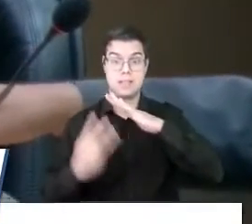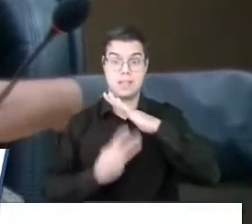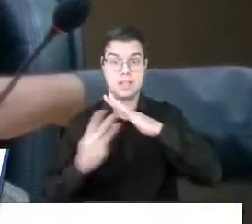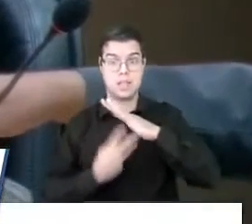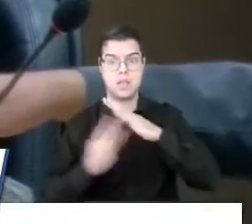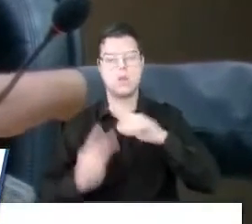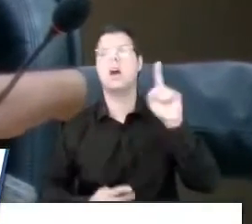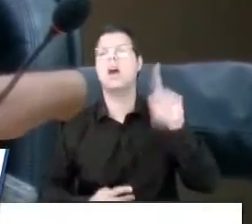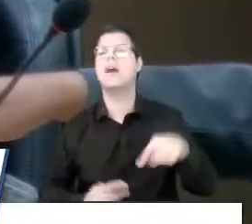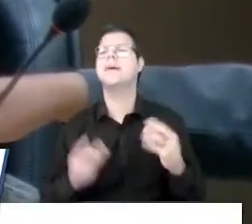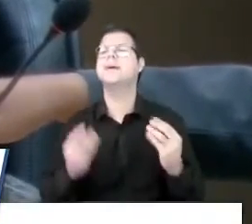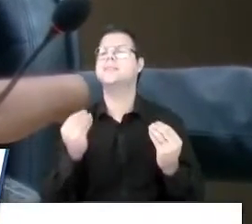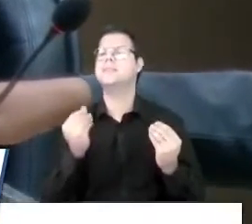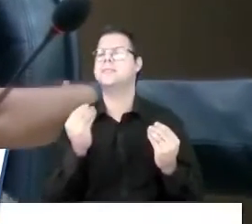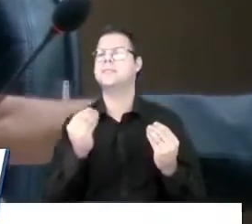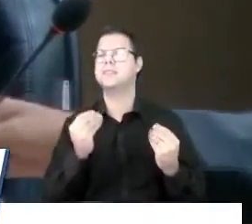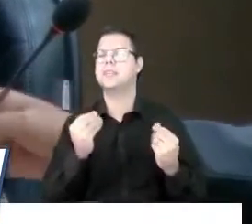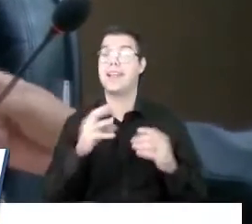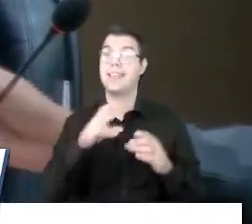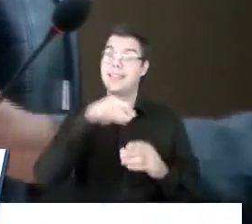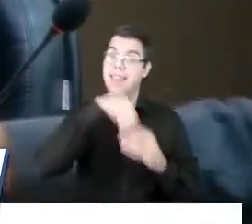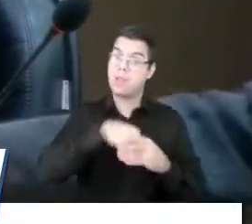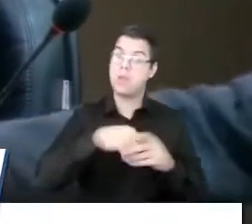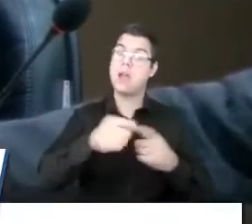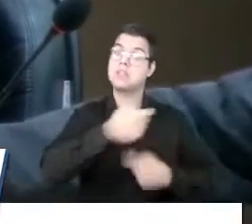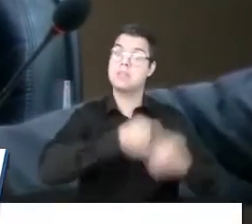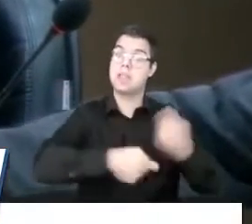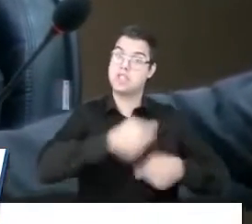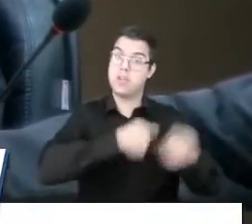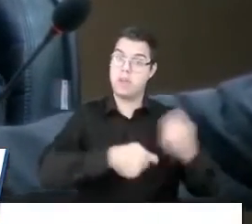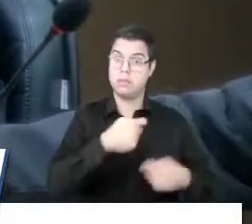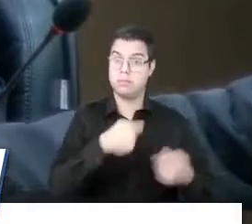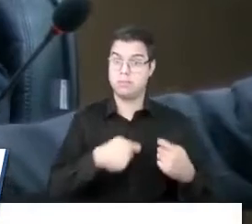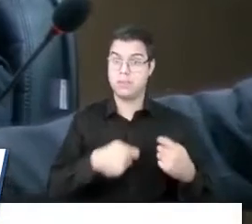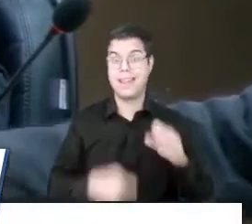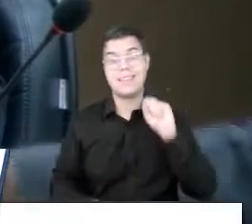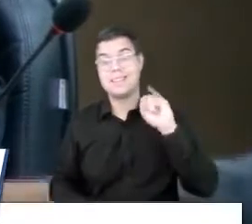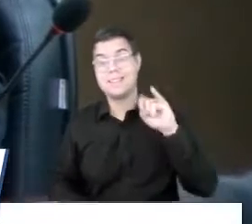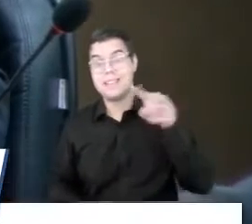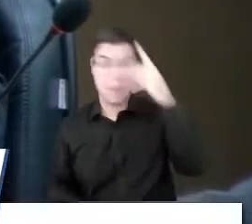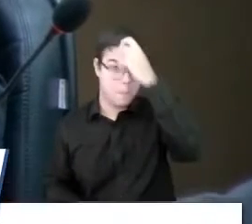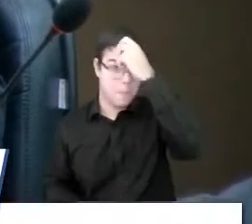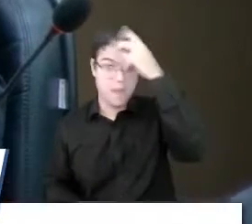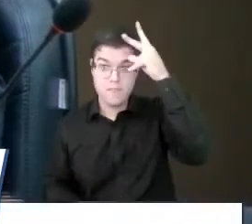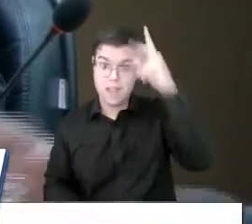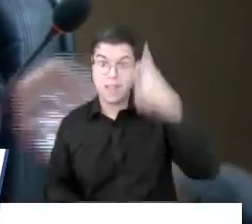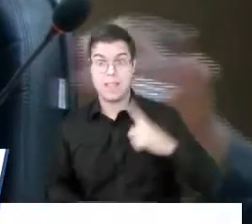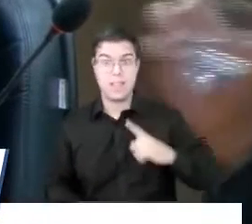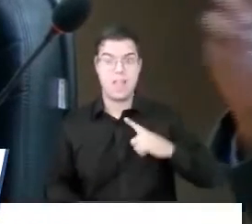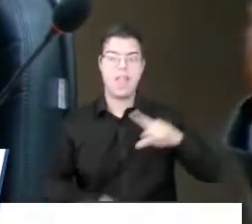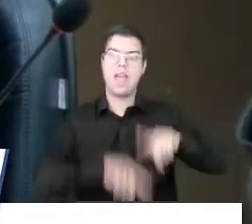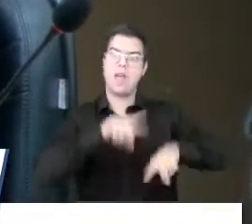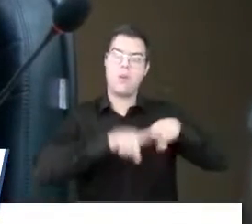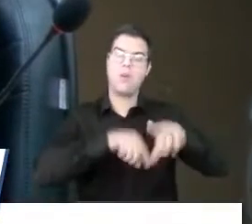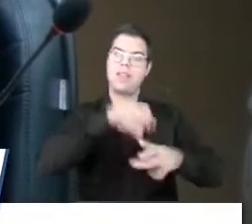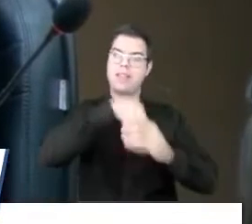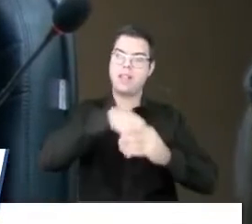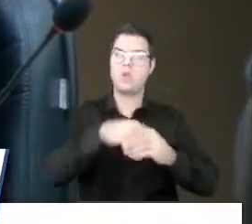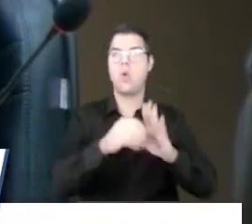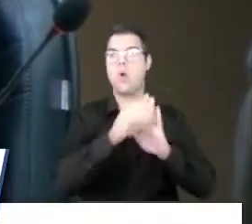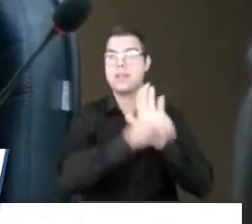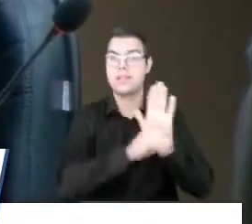uma questão administrativa. Se o prefeito tivesse recurso no orçamento e não